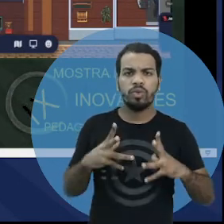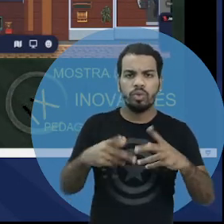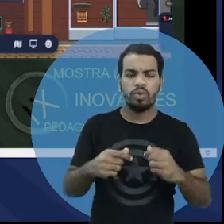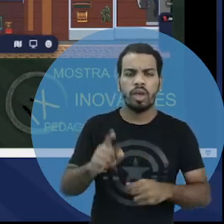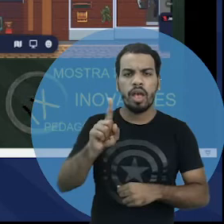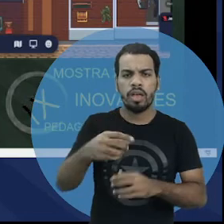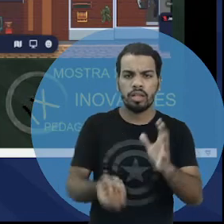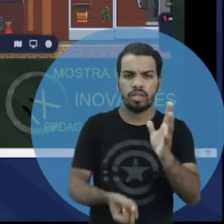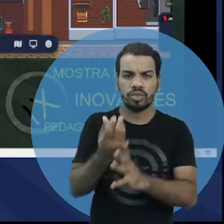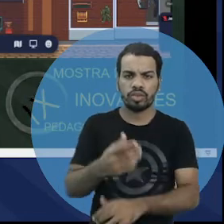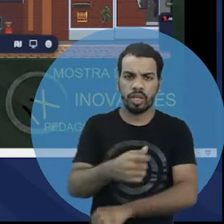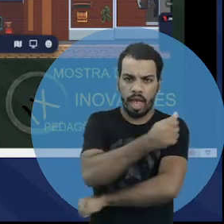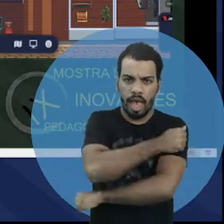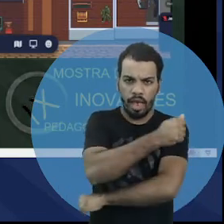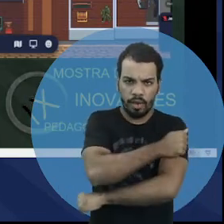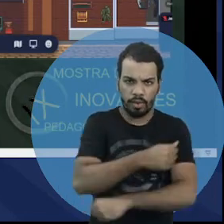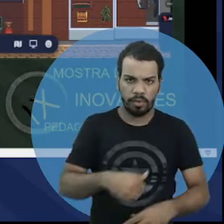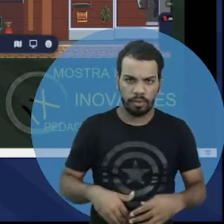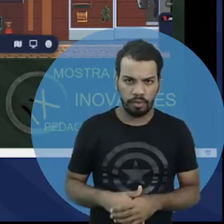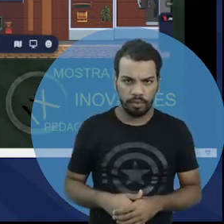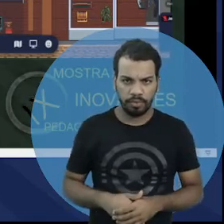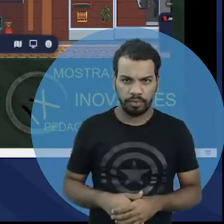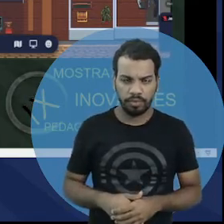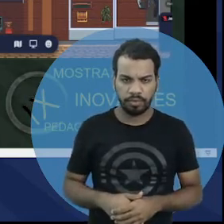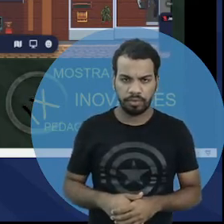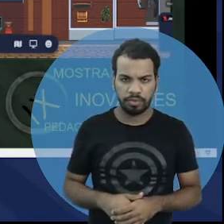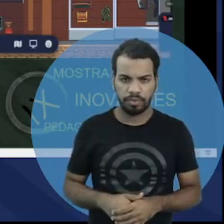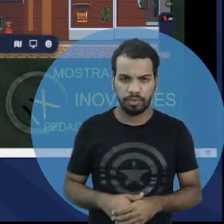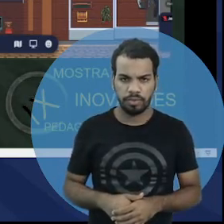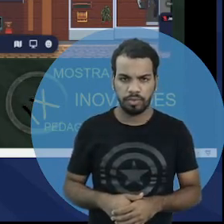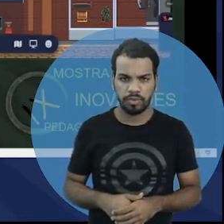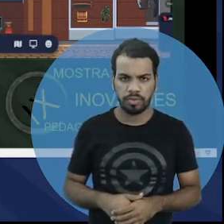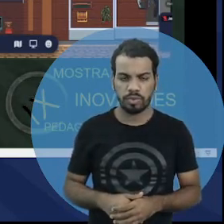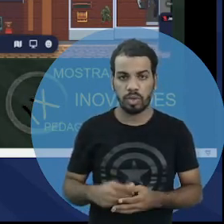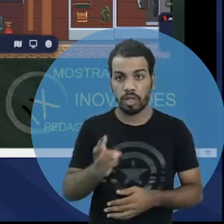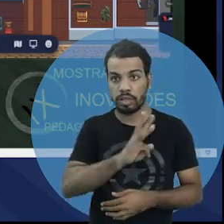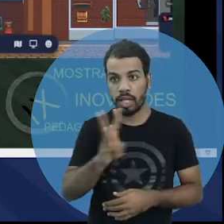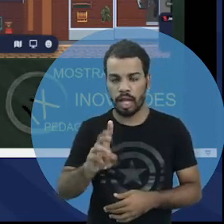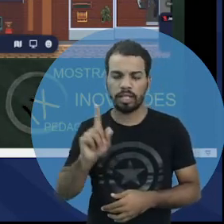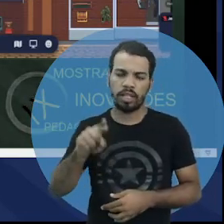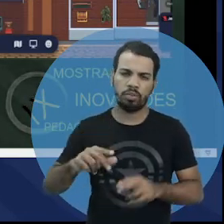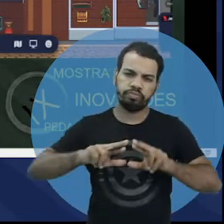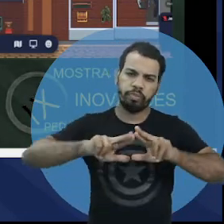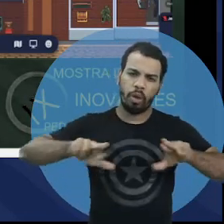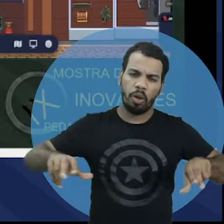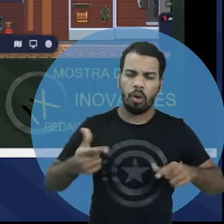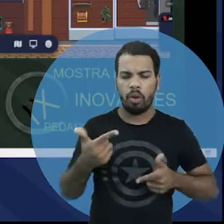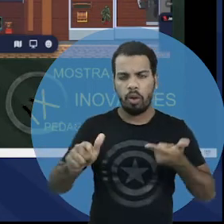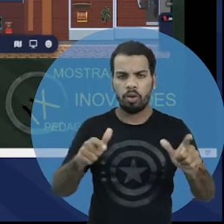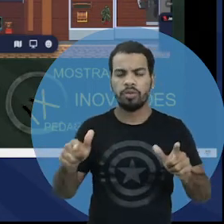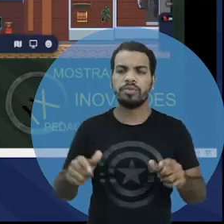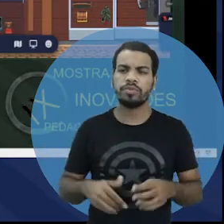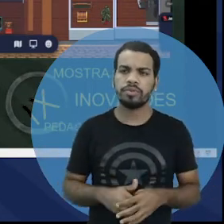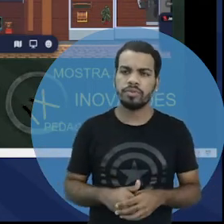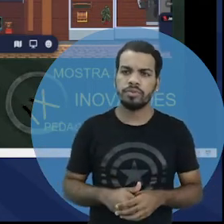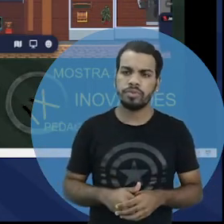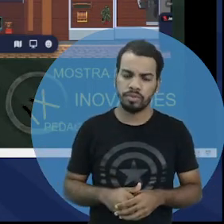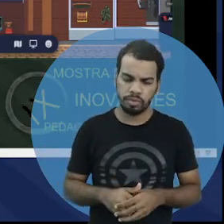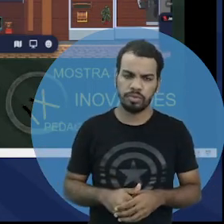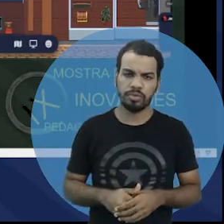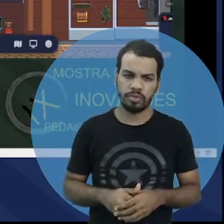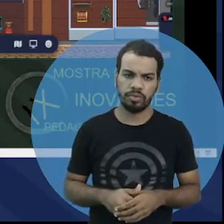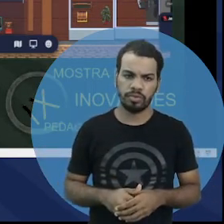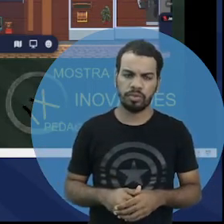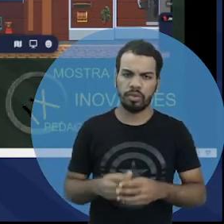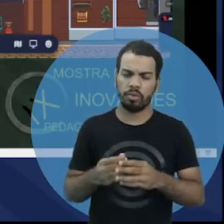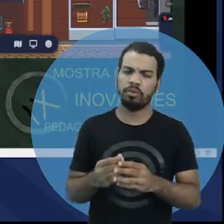alunos. O site, o Gartental, ele dá diversos objetos para eles colocarem do